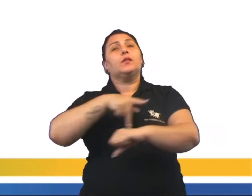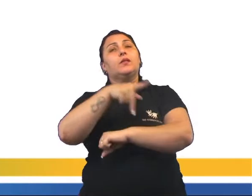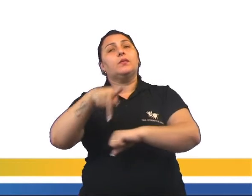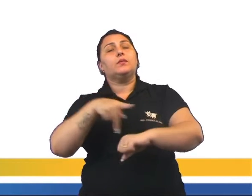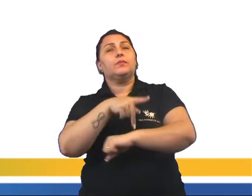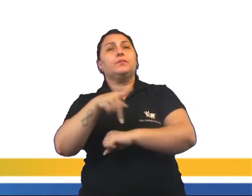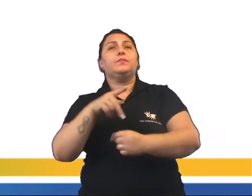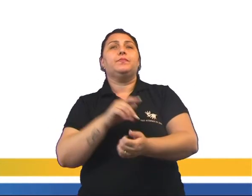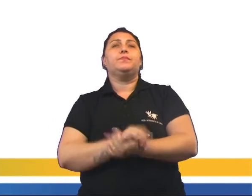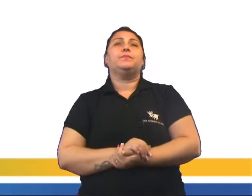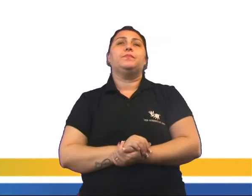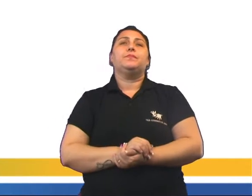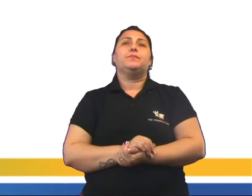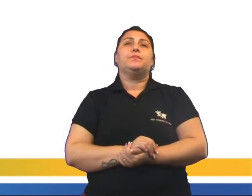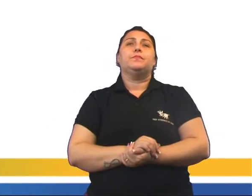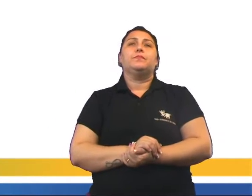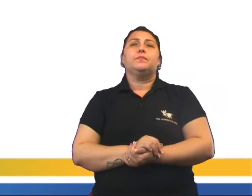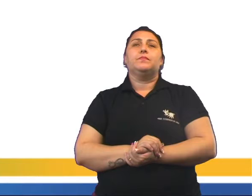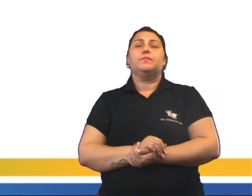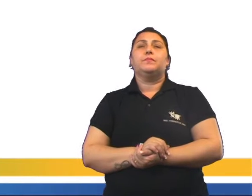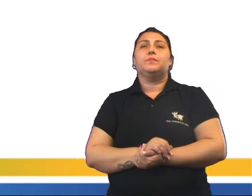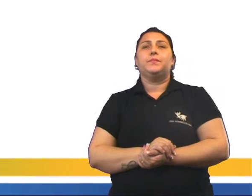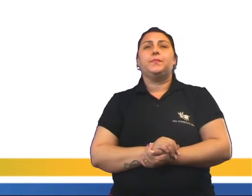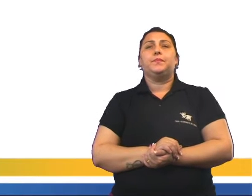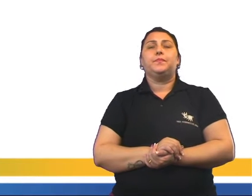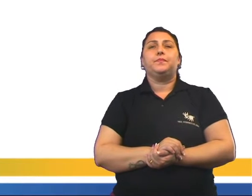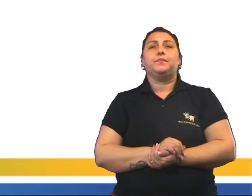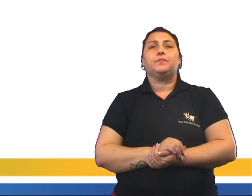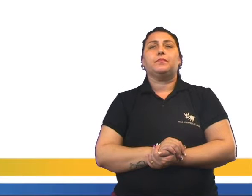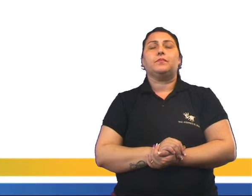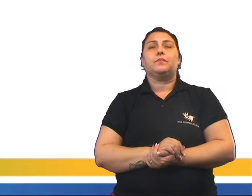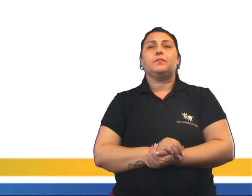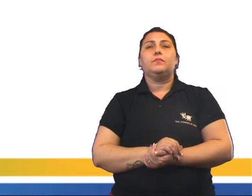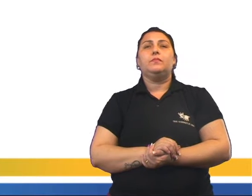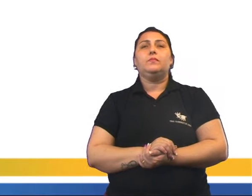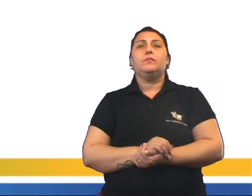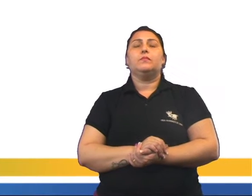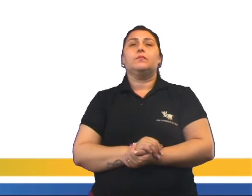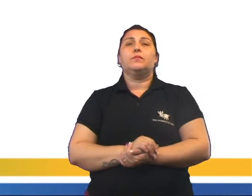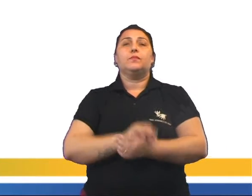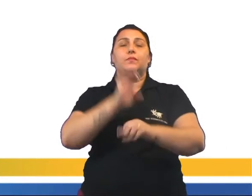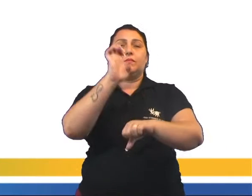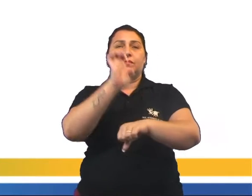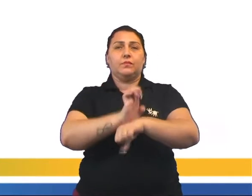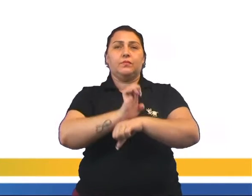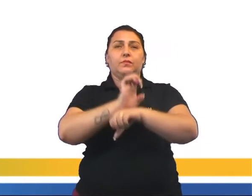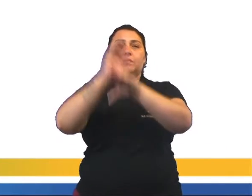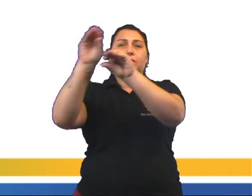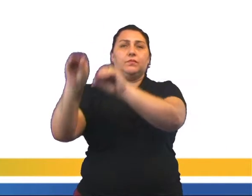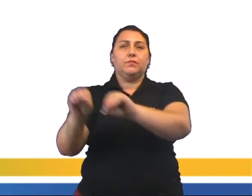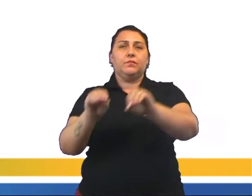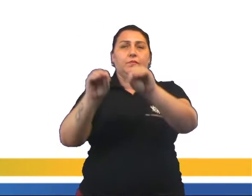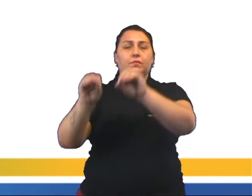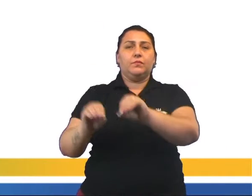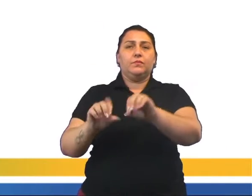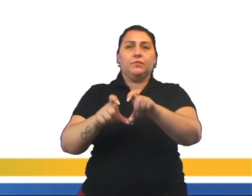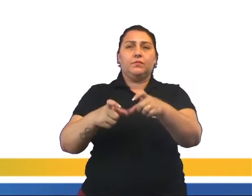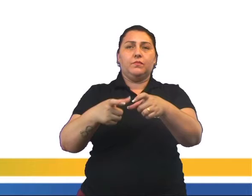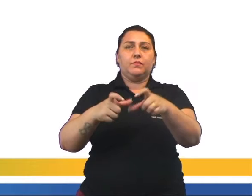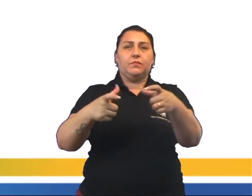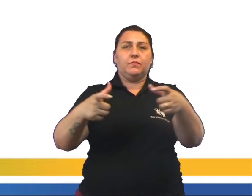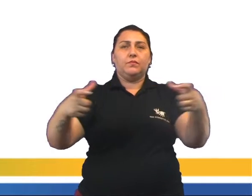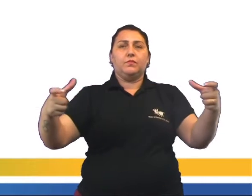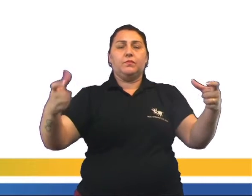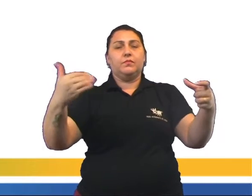país, que são chamadas aí fronteiras agrícolas, né? Que vai passando aí de um estado para o outro e vai crescendo